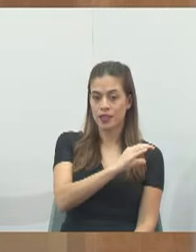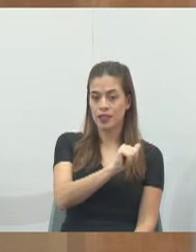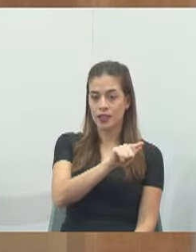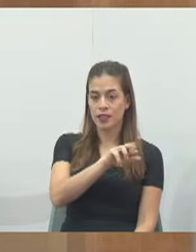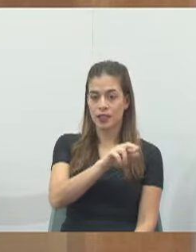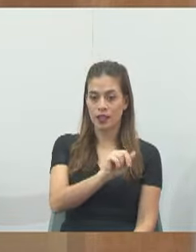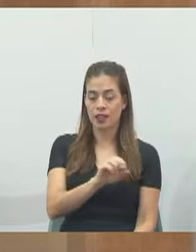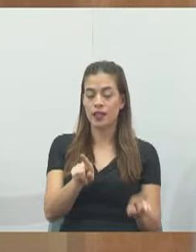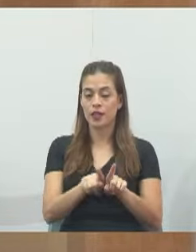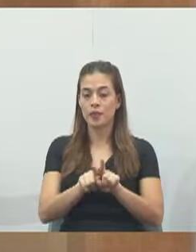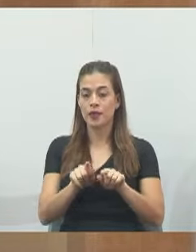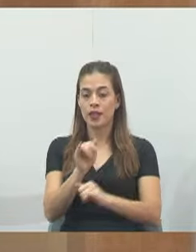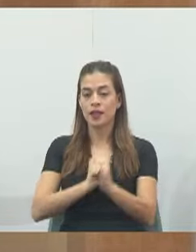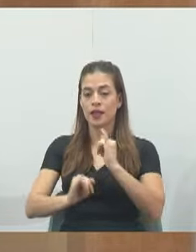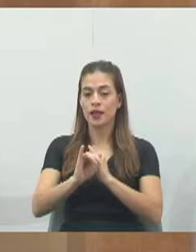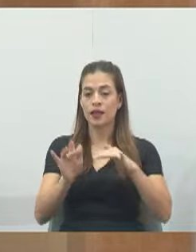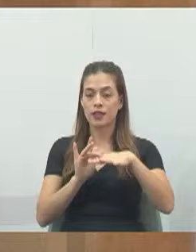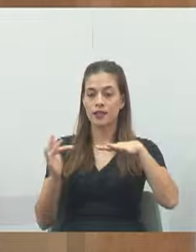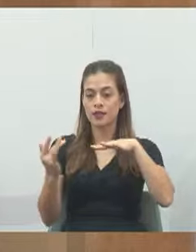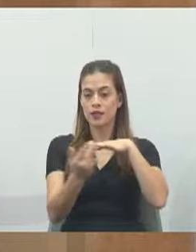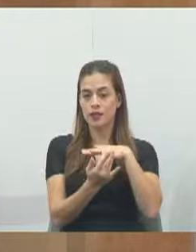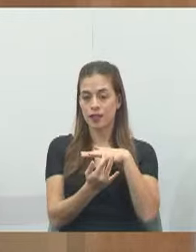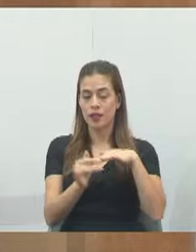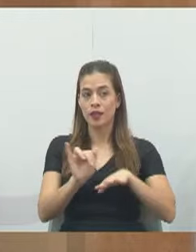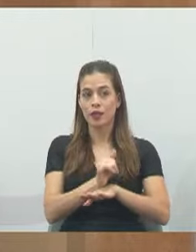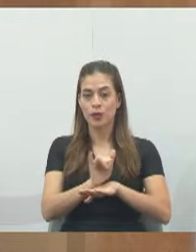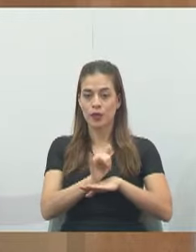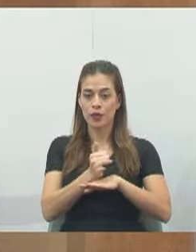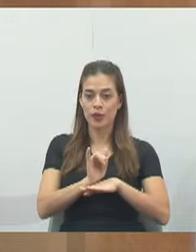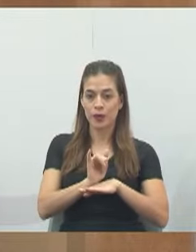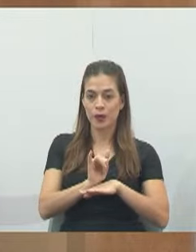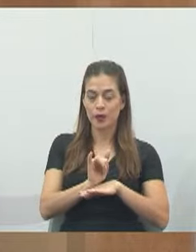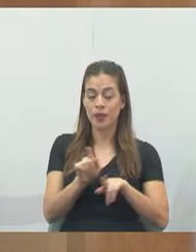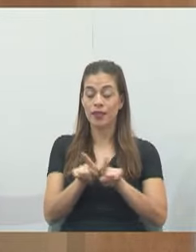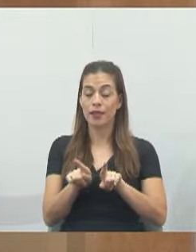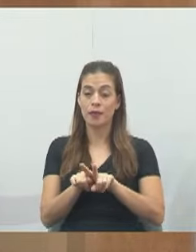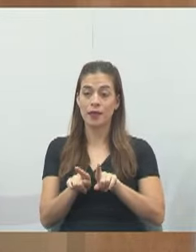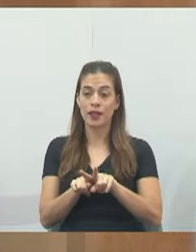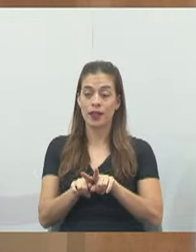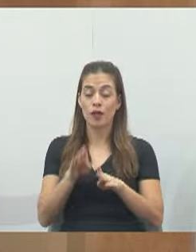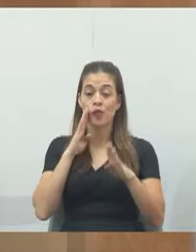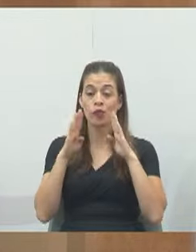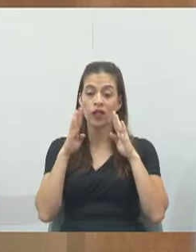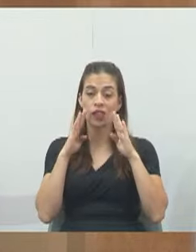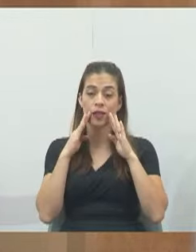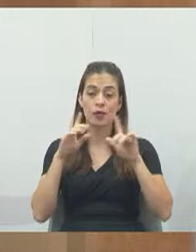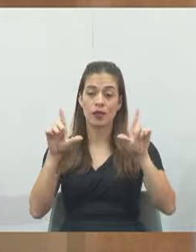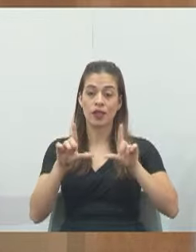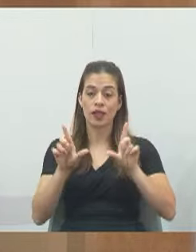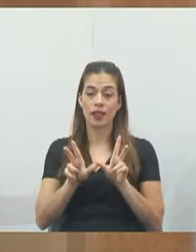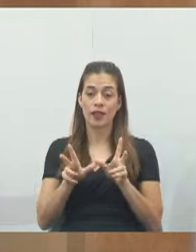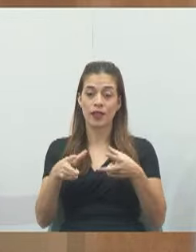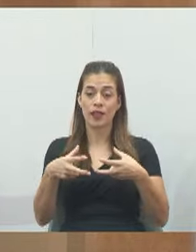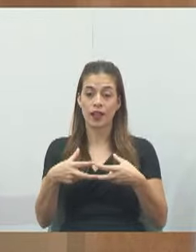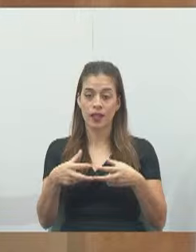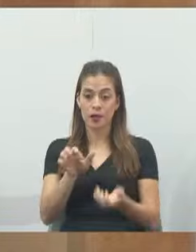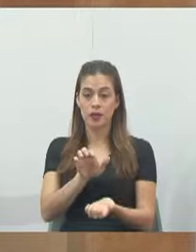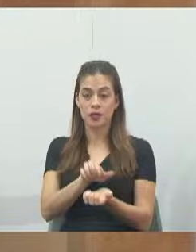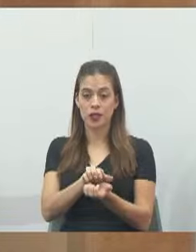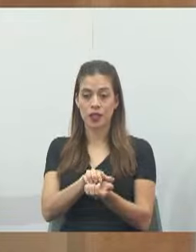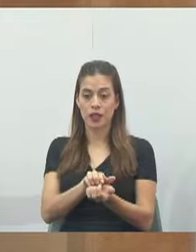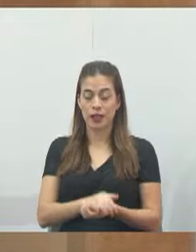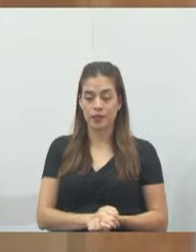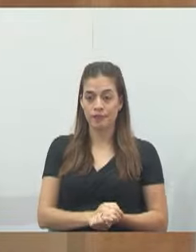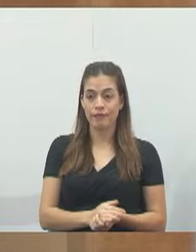internet nas nossas redes sociais, tanto o canal do YouTube da TV Câmara Jacareí quanto o nosso Facebook da TV Câmara Jacareí.